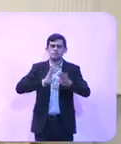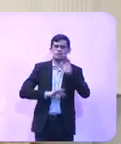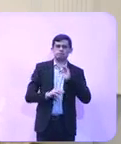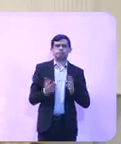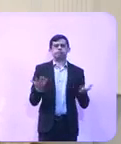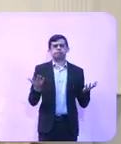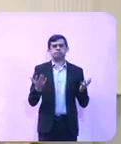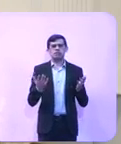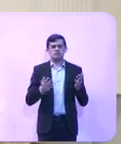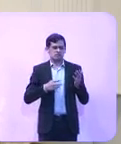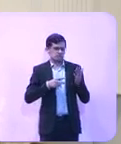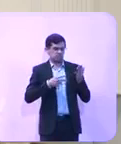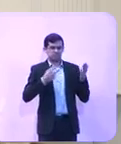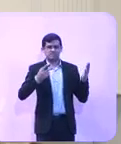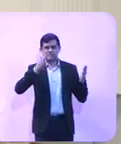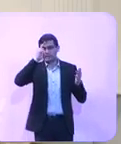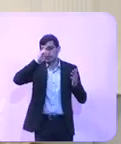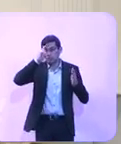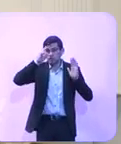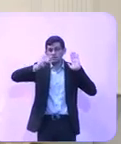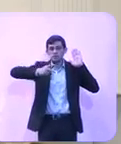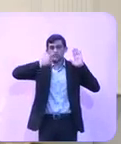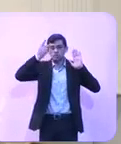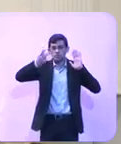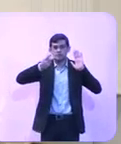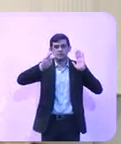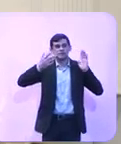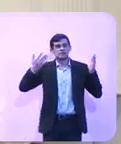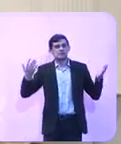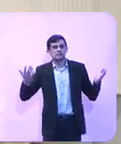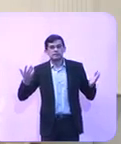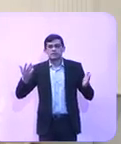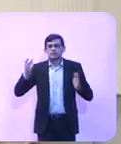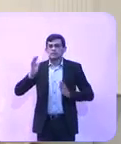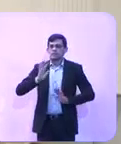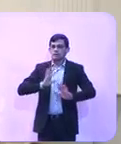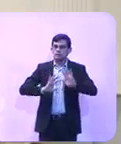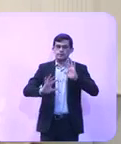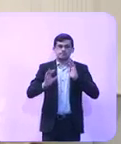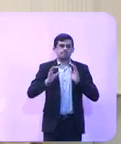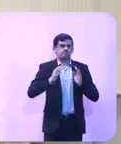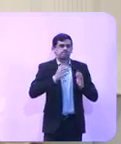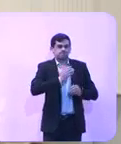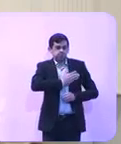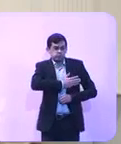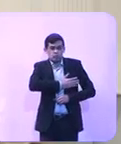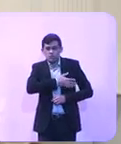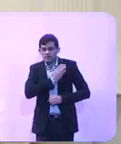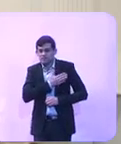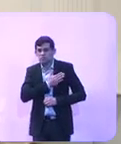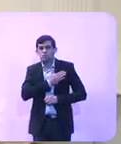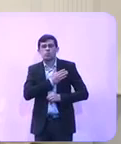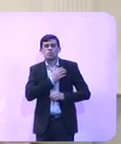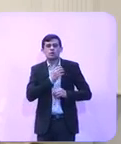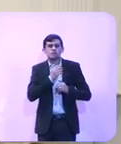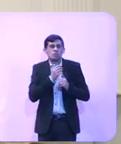olhando para aquelas promessas e vem uma grande tentação no nosso coração.